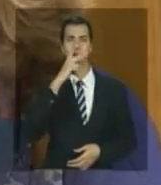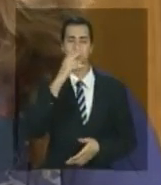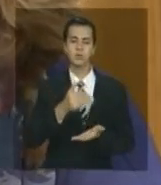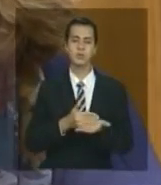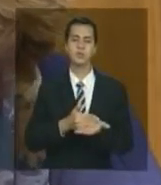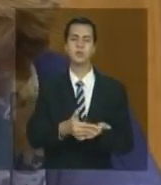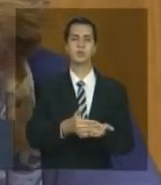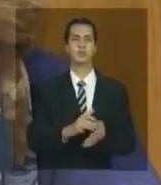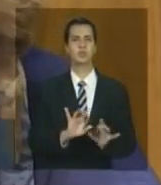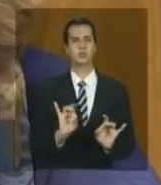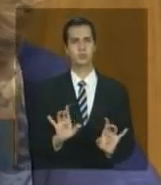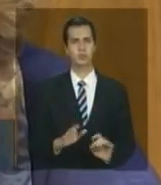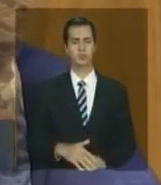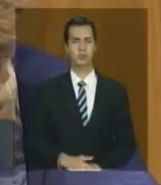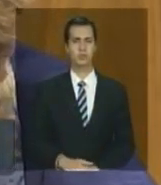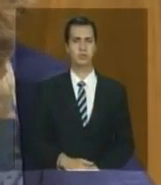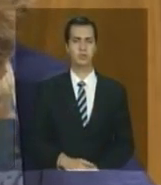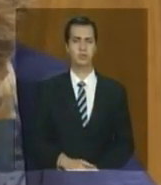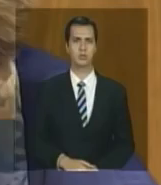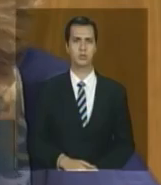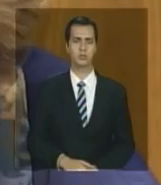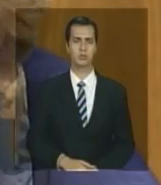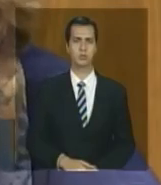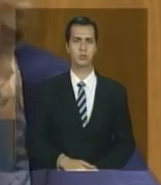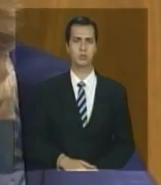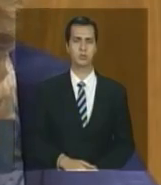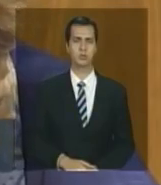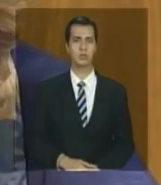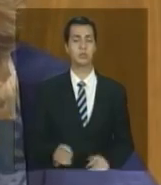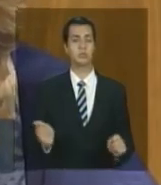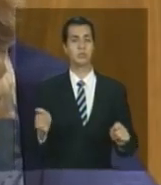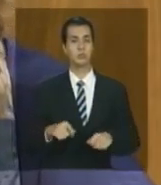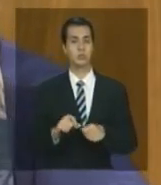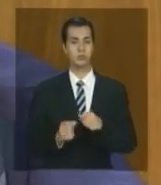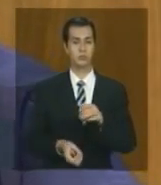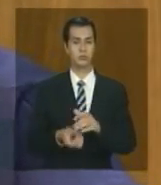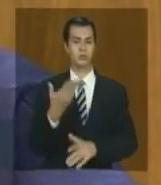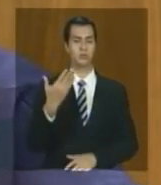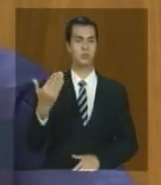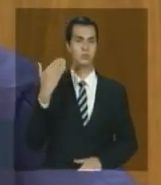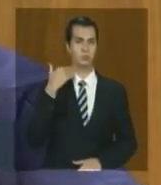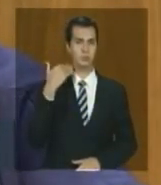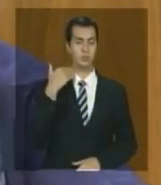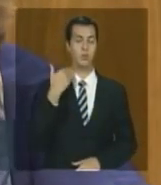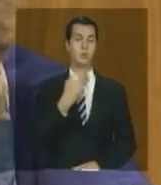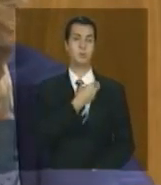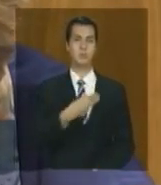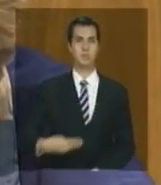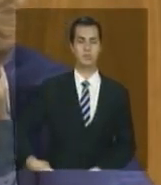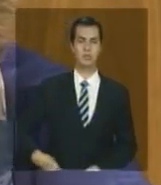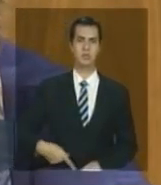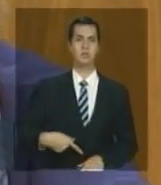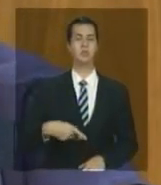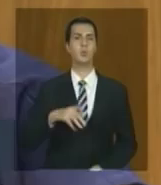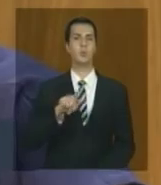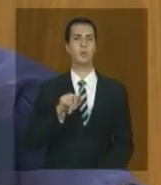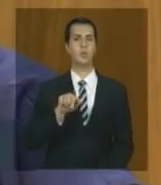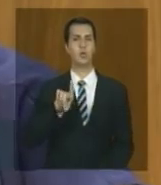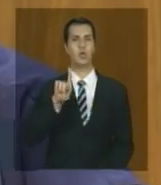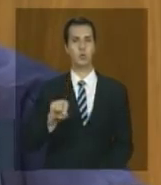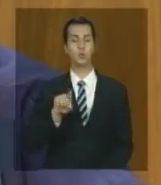né? É estudar a possibilidade de constituição desse banco. O ministro da Fazenda já foi consultado sobre o assunto, já